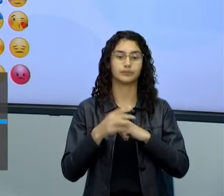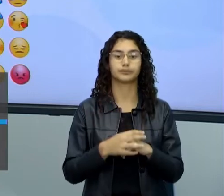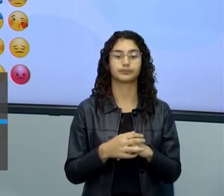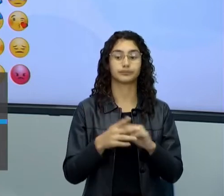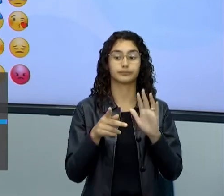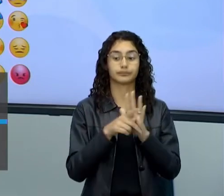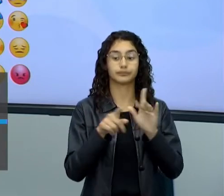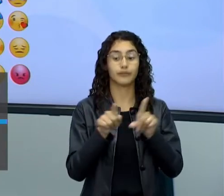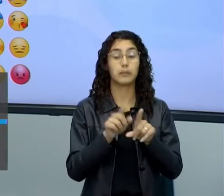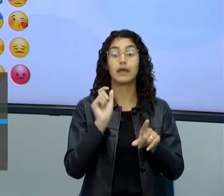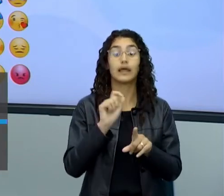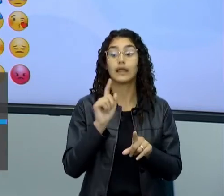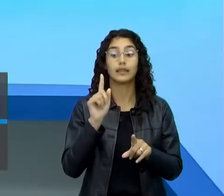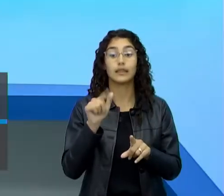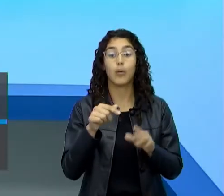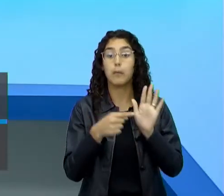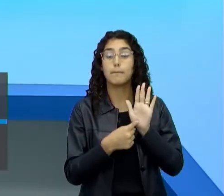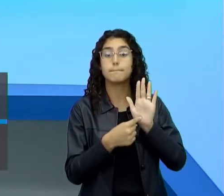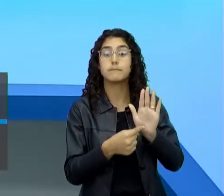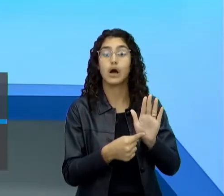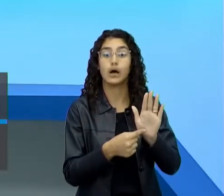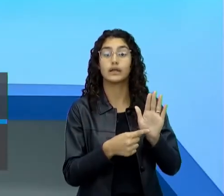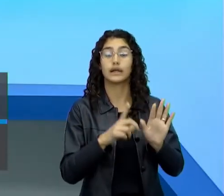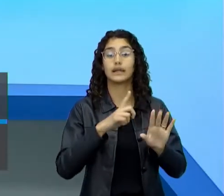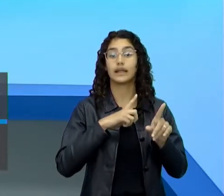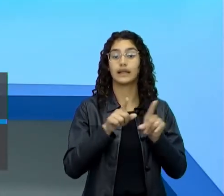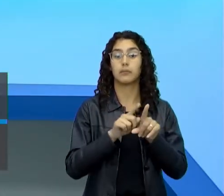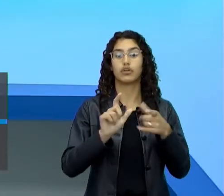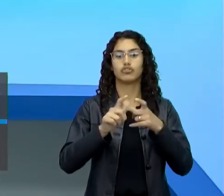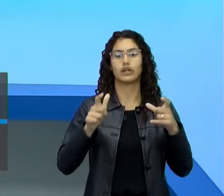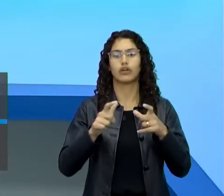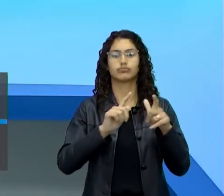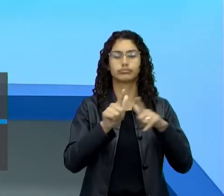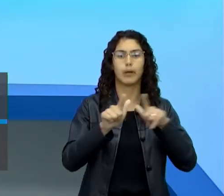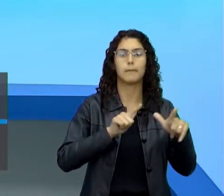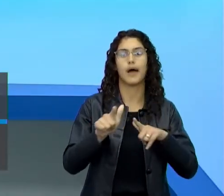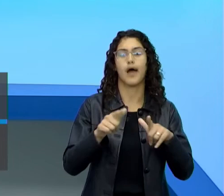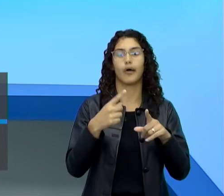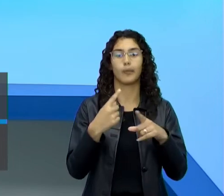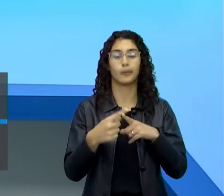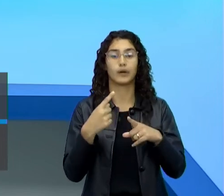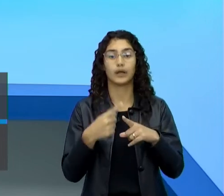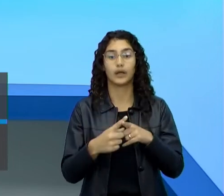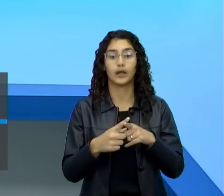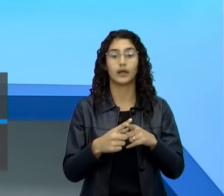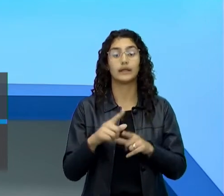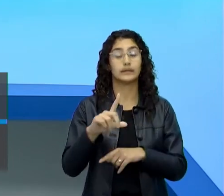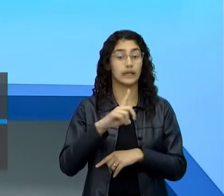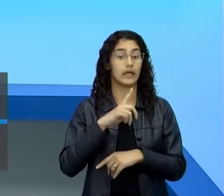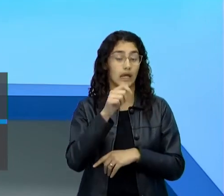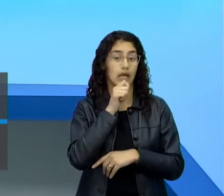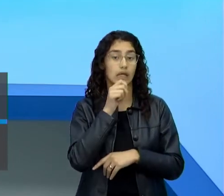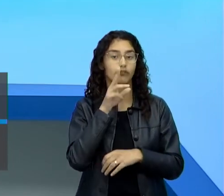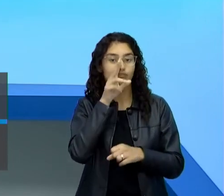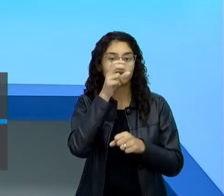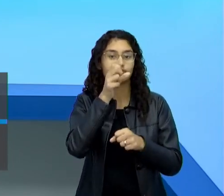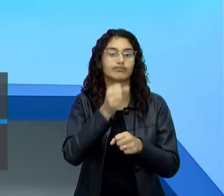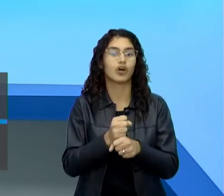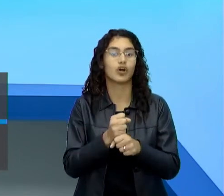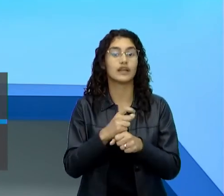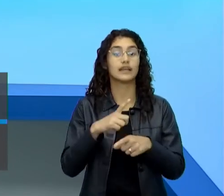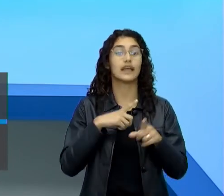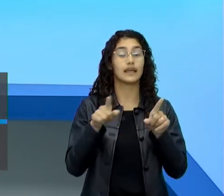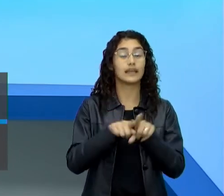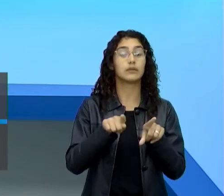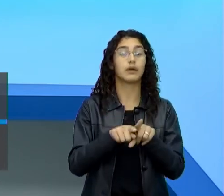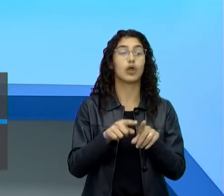Praias maravilhosas. Mas que não se apresenta nos pacotes de grandes agências de turismo, porque ainda existe essa resistência, porque existe